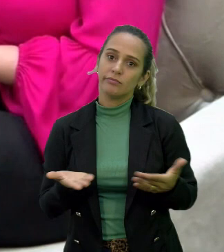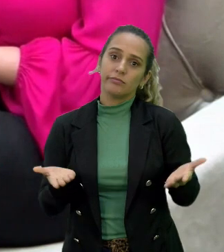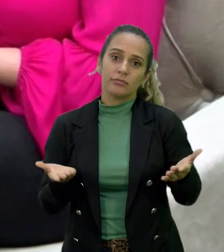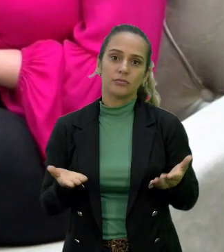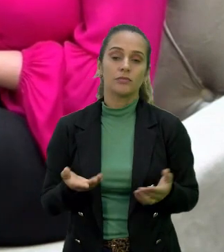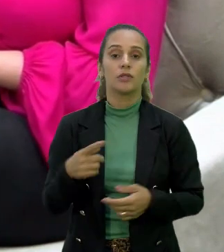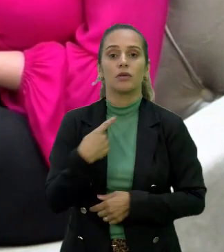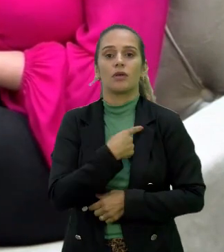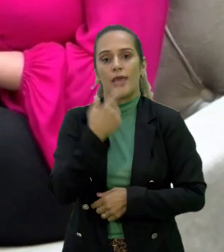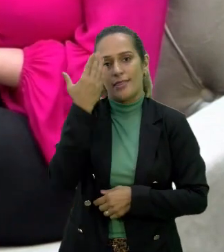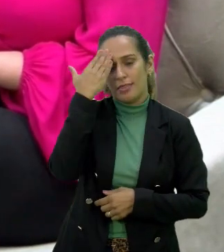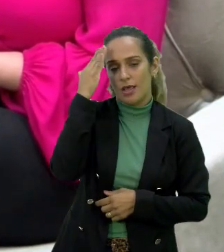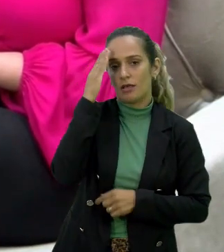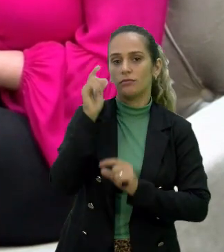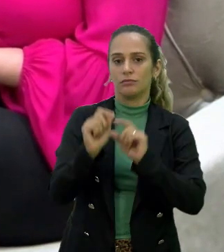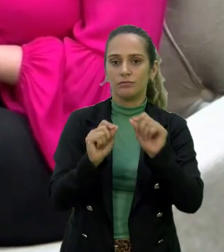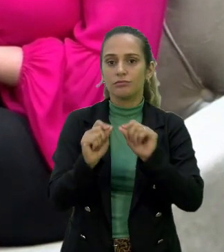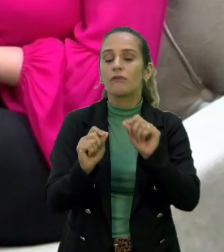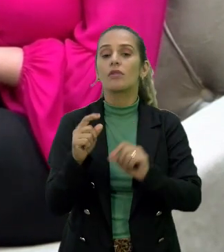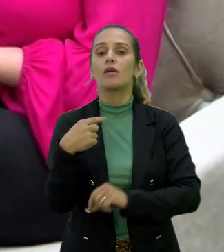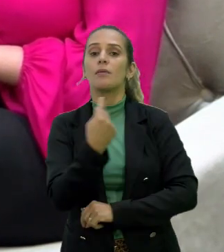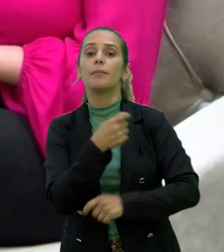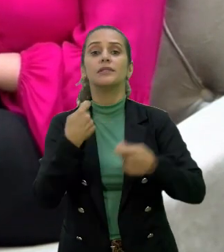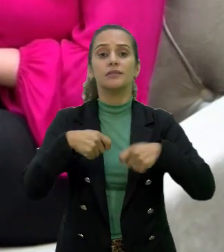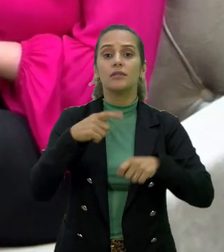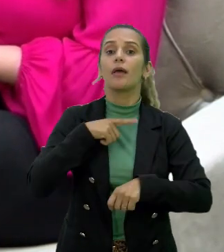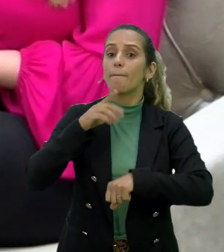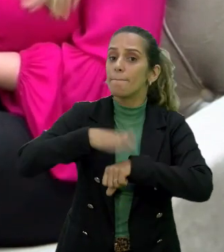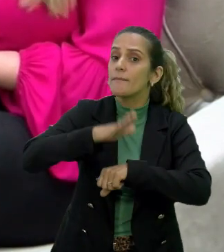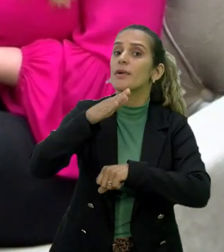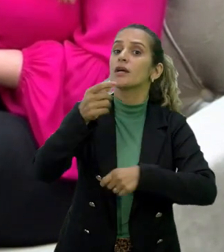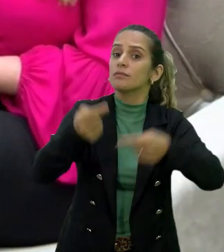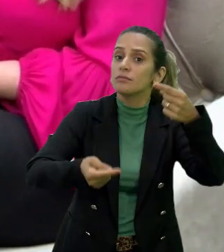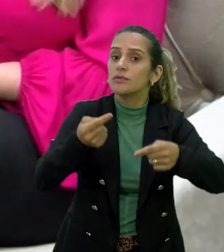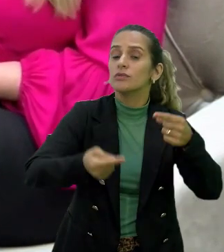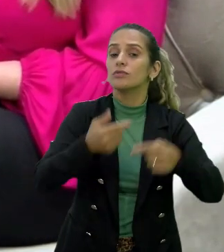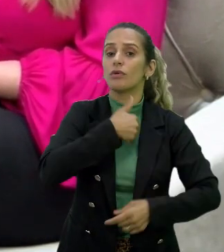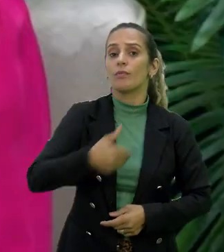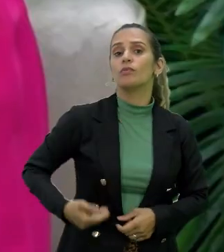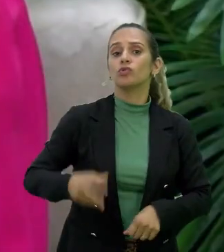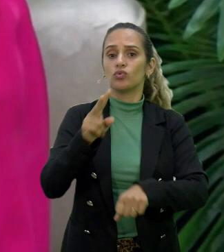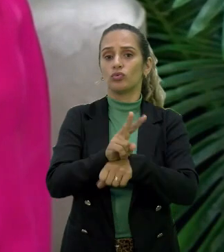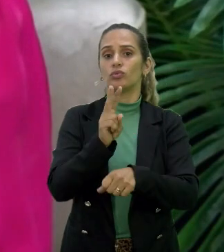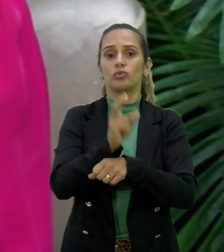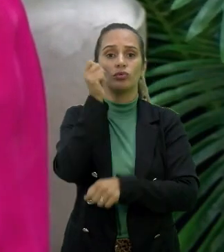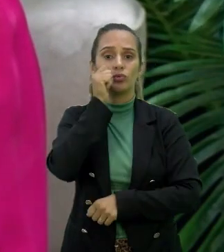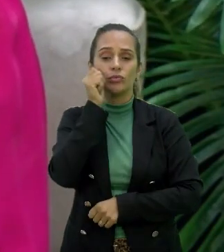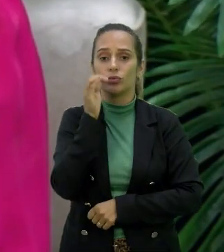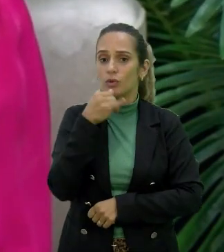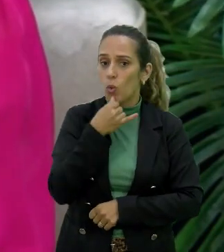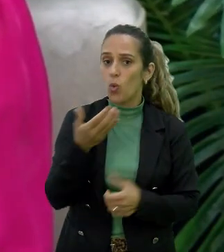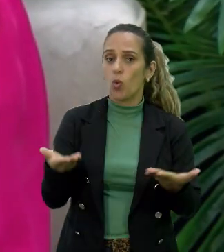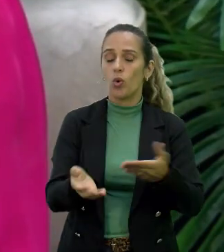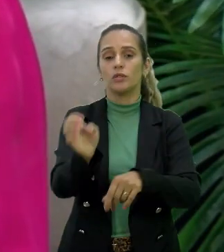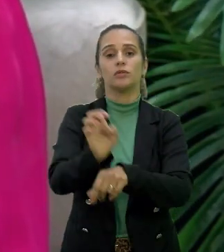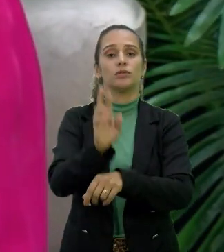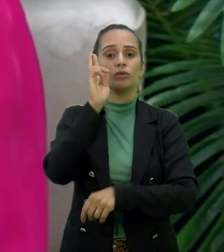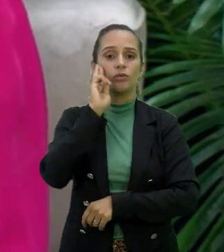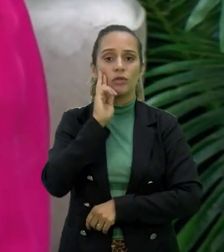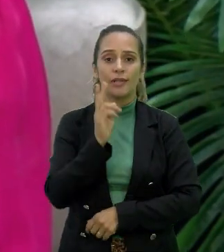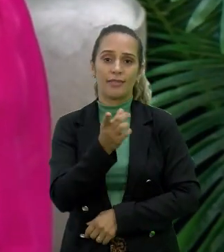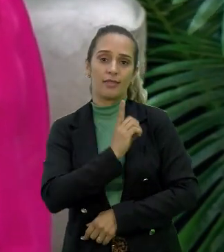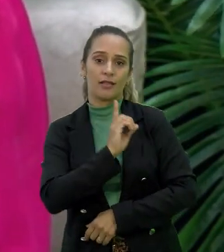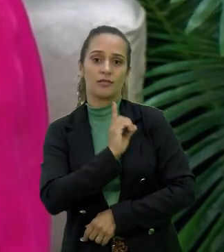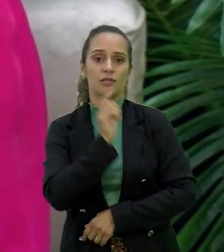então eu entendo que a gente precisa é ter mais política pública de proteção a mulher a gente infelizmente em Rondônia